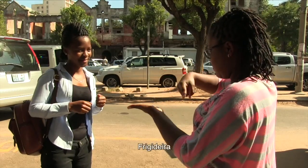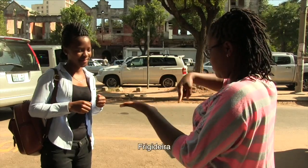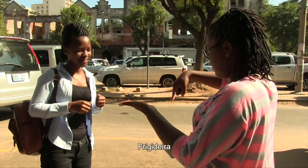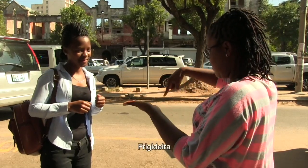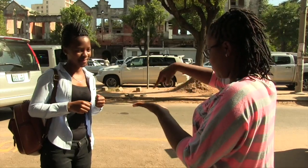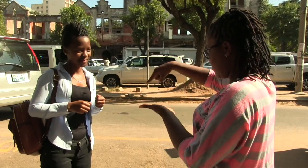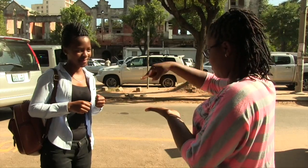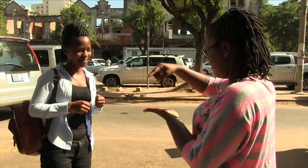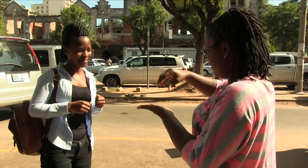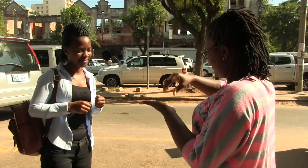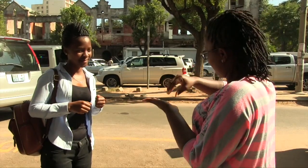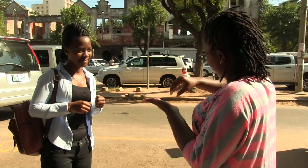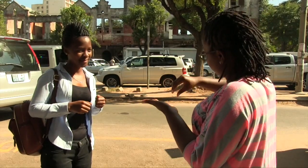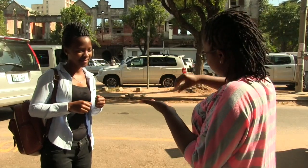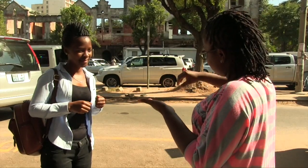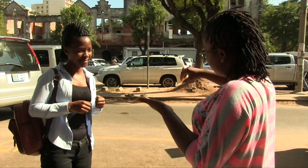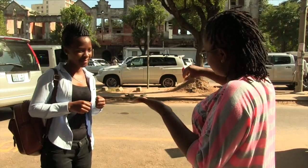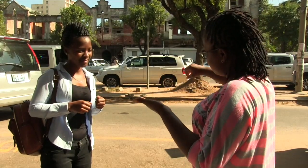Frisdeira.